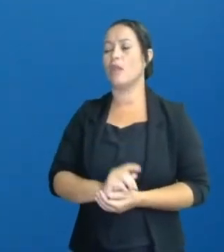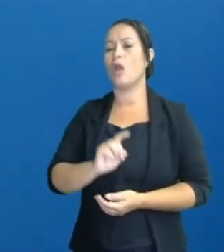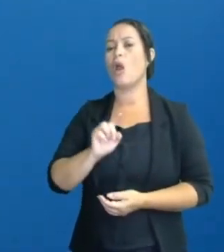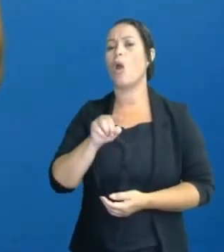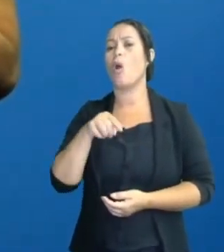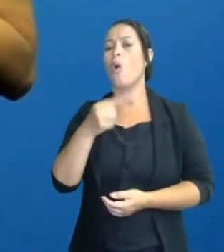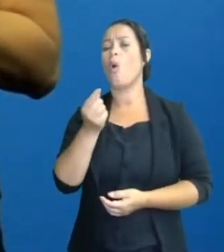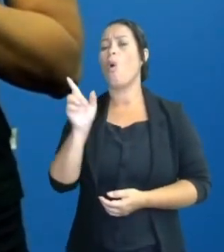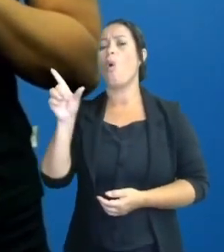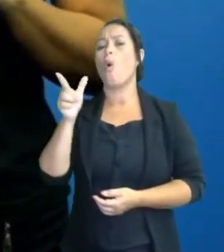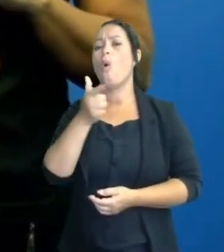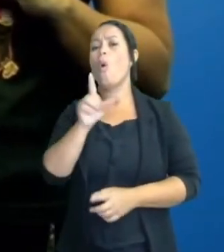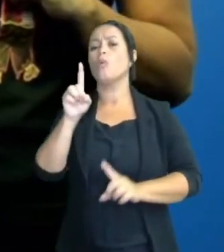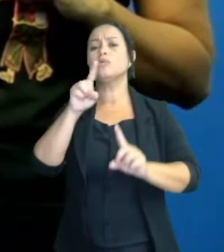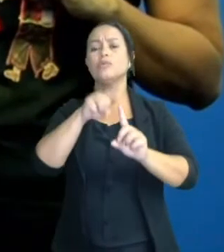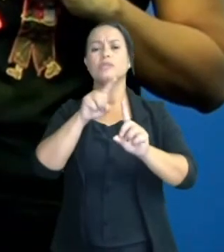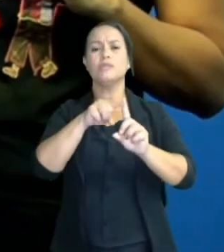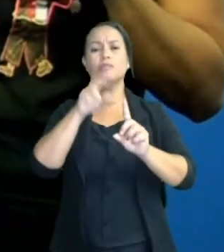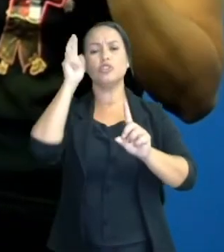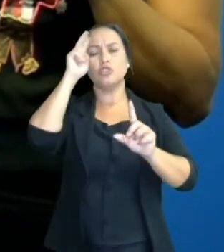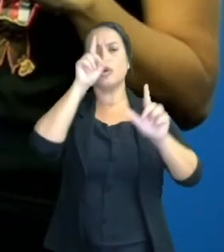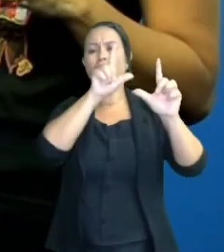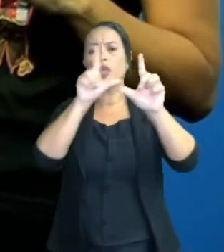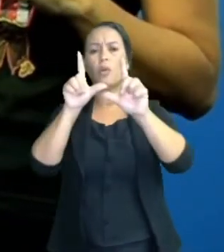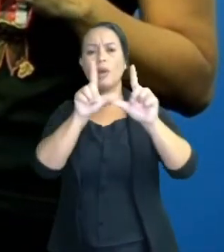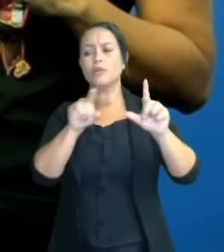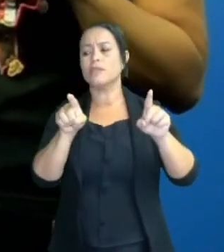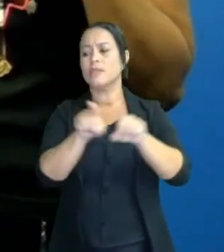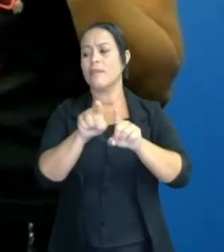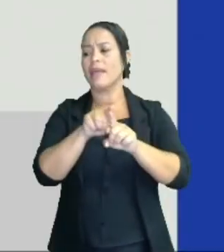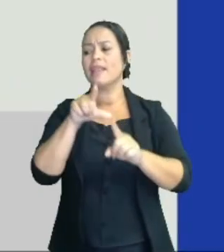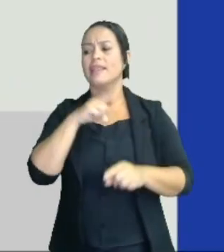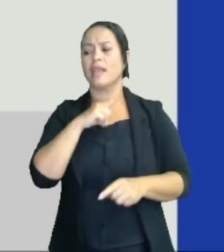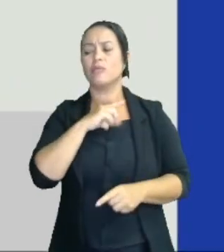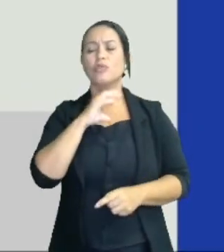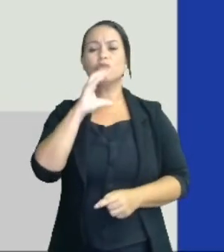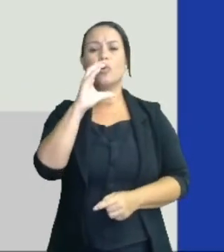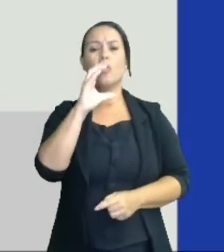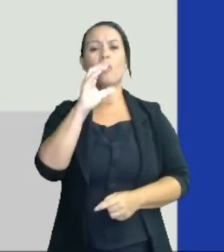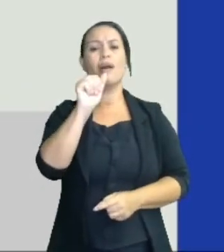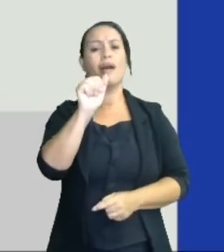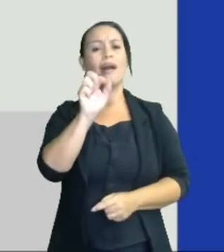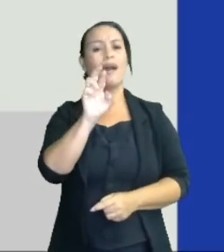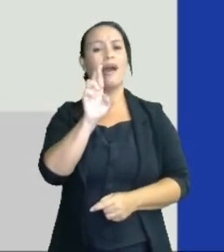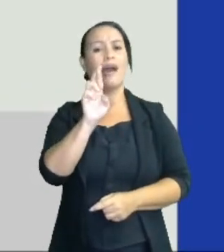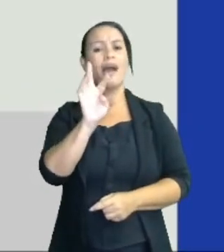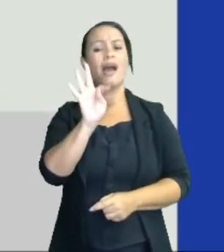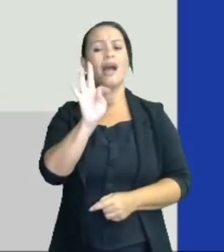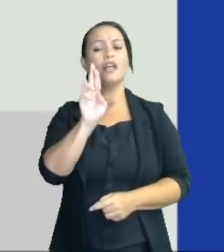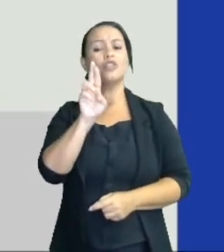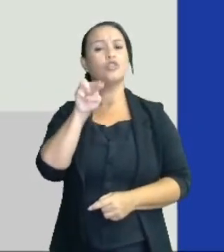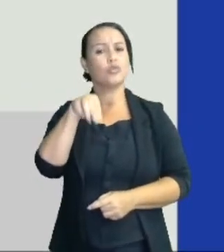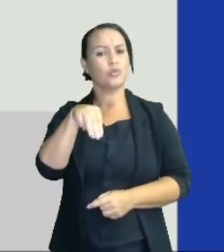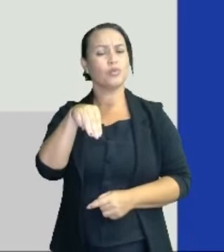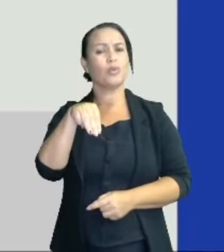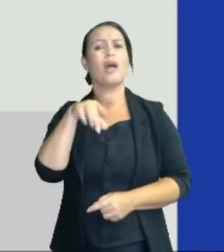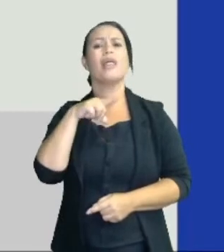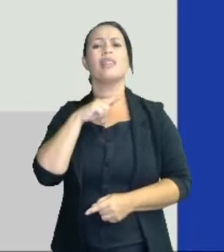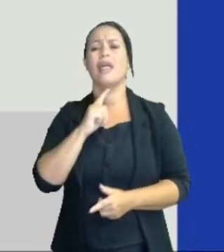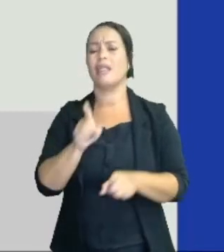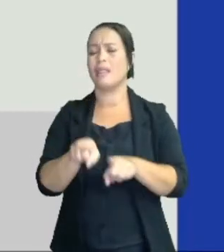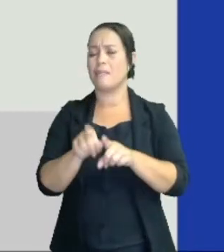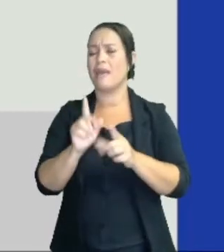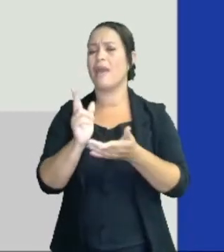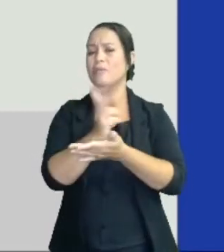Próximo tipo de história em quadrinhos é o cartoon. Um cartoon também é um desenho humorístico, animado